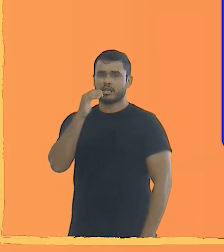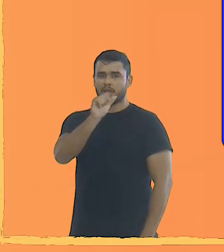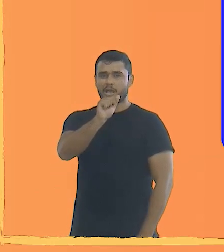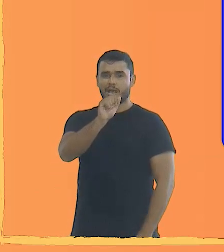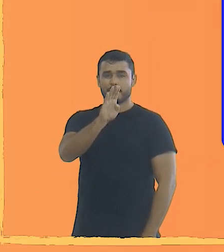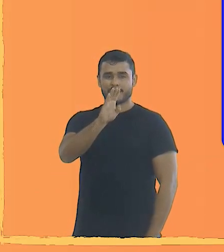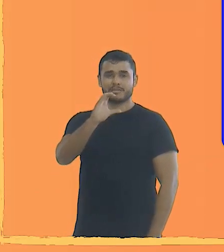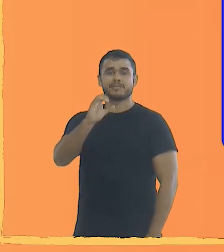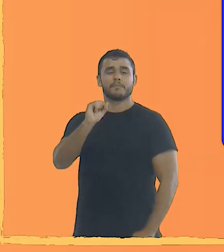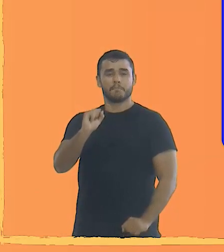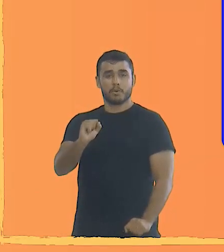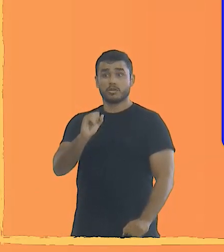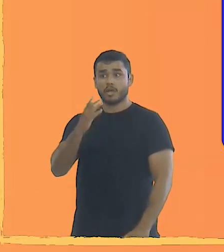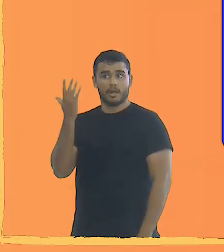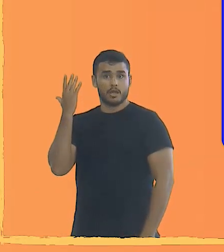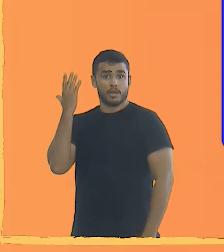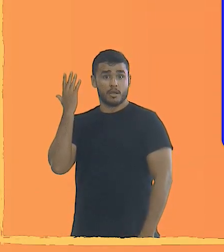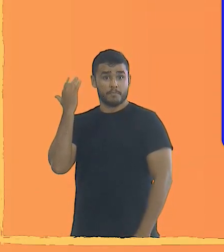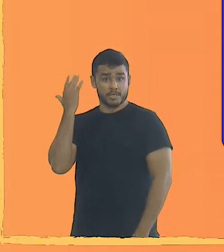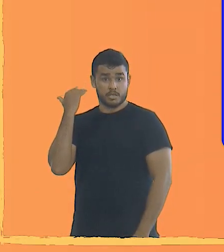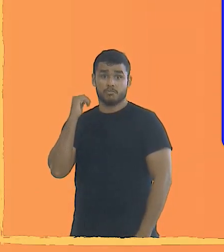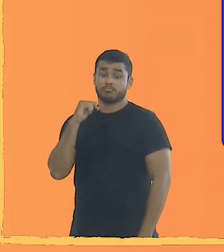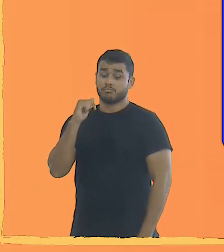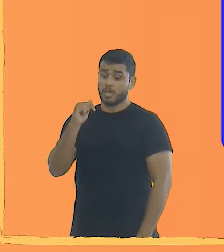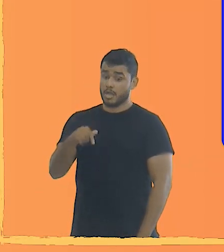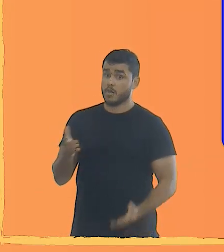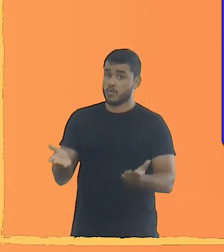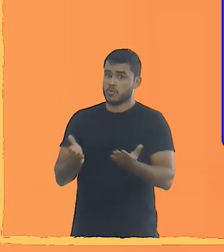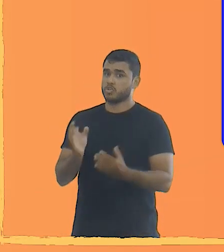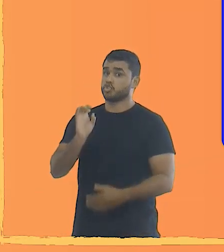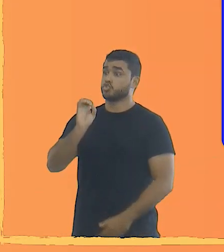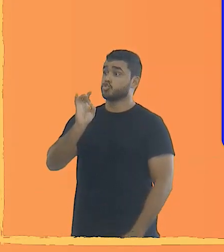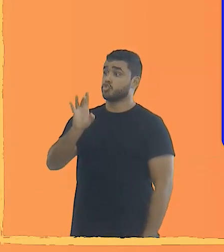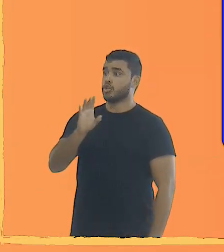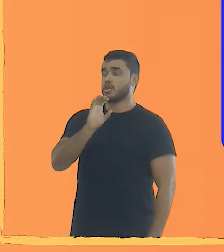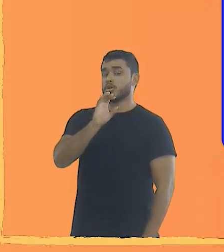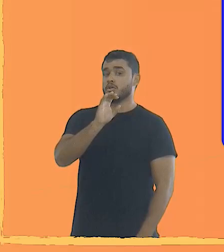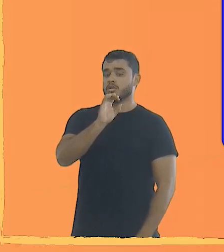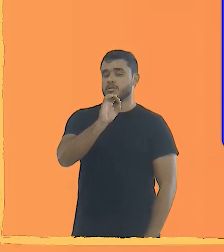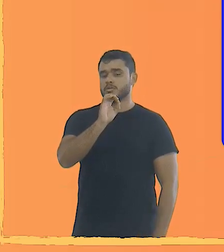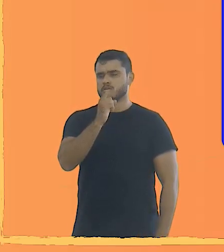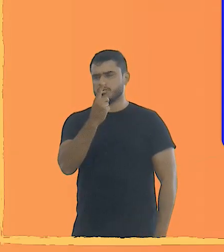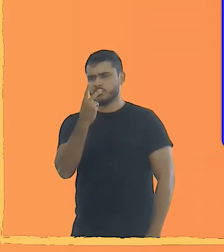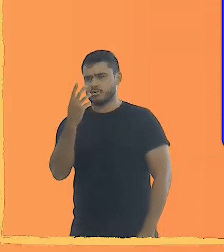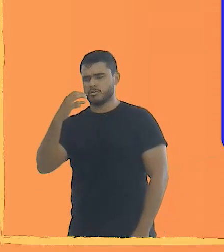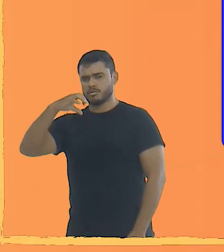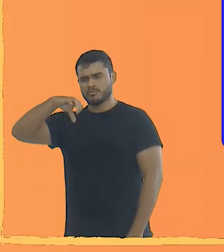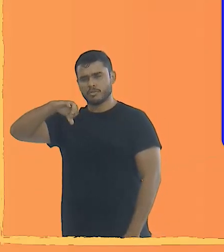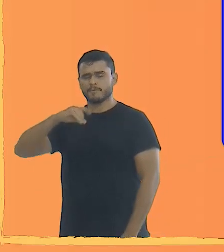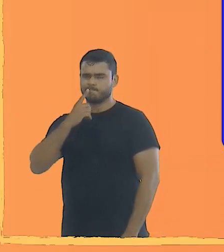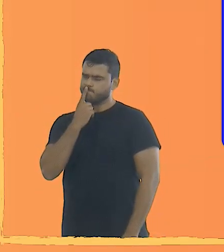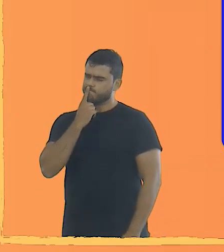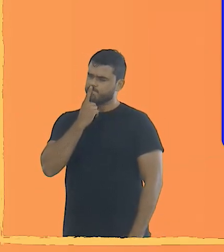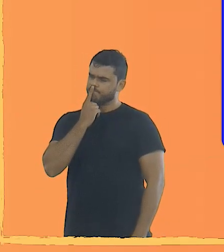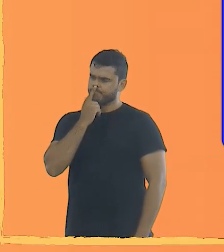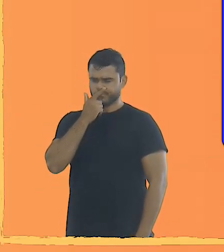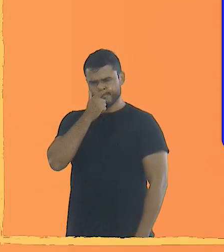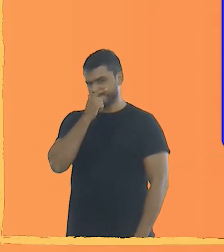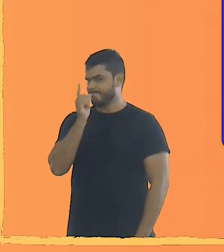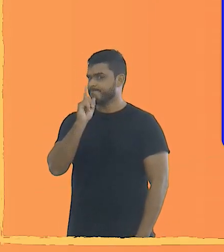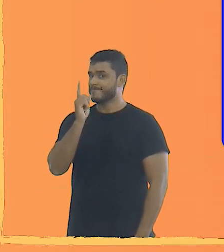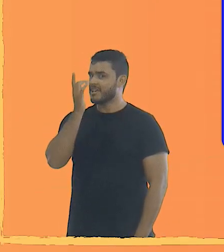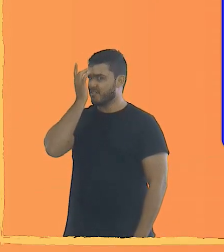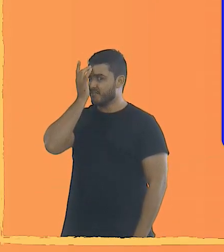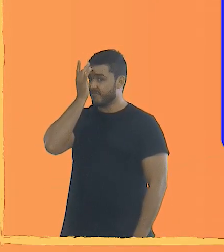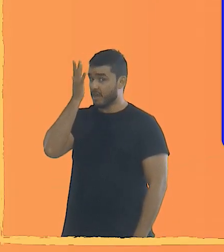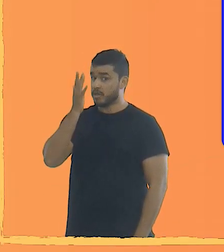não. Vamos tentar dificultar o acesso à senha, né? Então vamos colocar os mesmos 6 dígitos, só que agora a gente vai contar